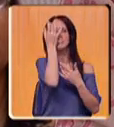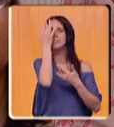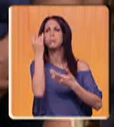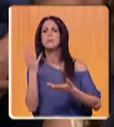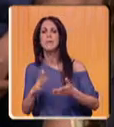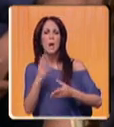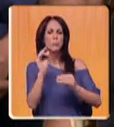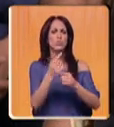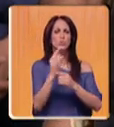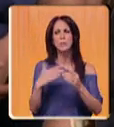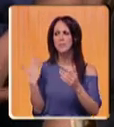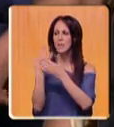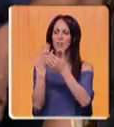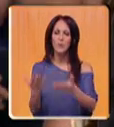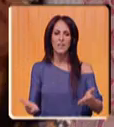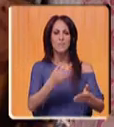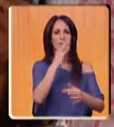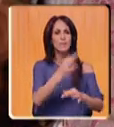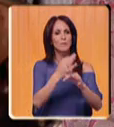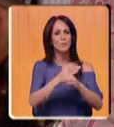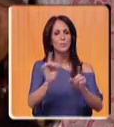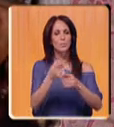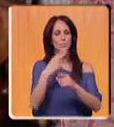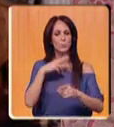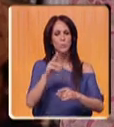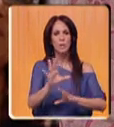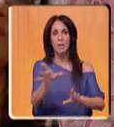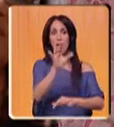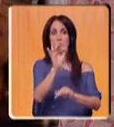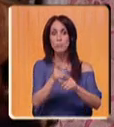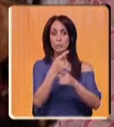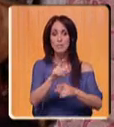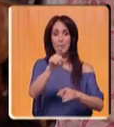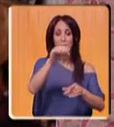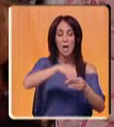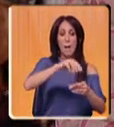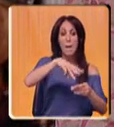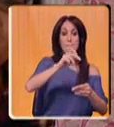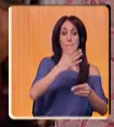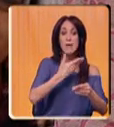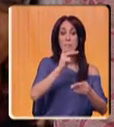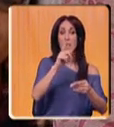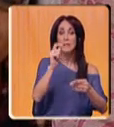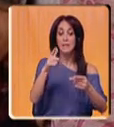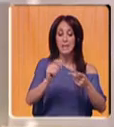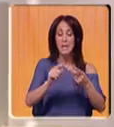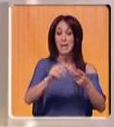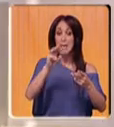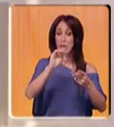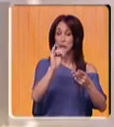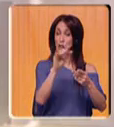acontecendo até agora. Nós a falarmos aí desse Festival da Música Portuguesa, e atenção, nesse festival estava a Madalena, estava a Simone de